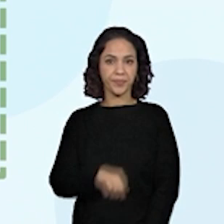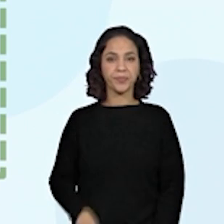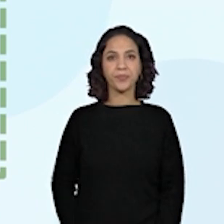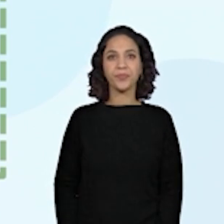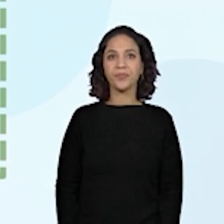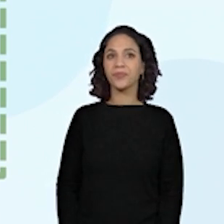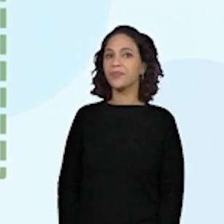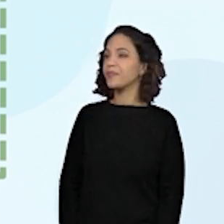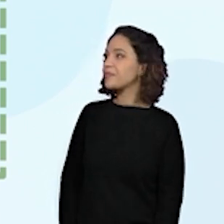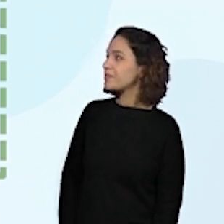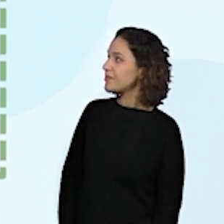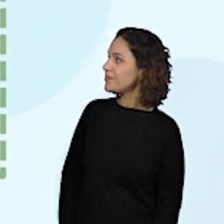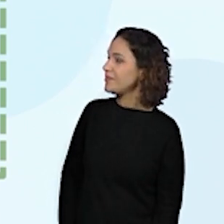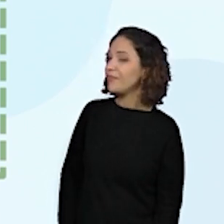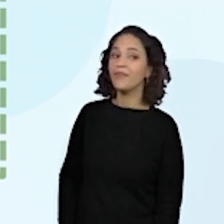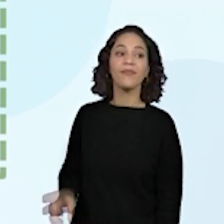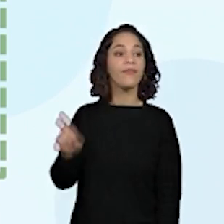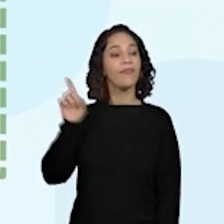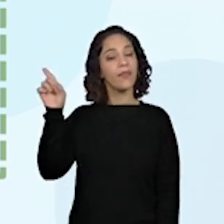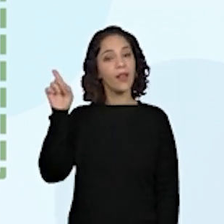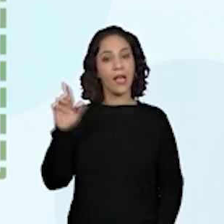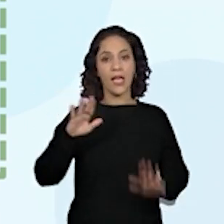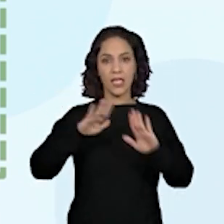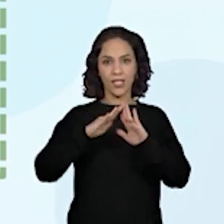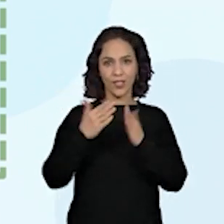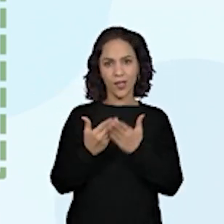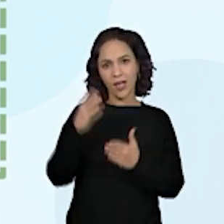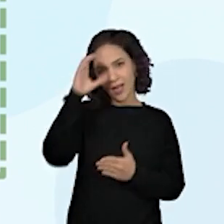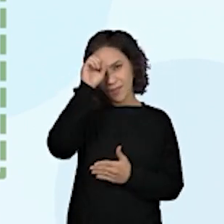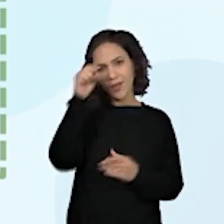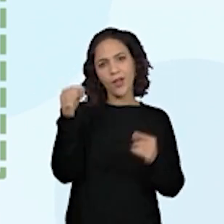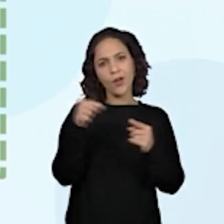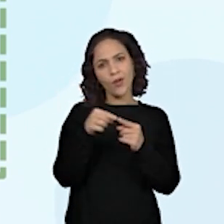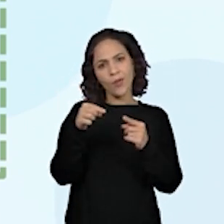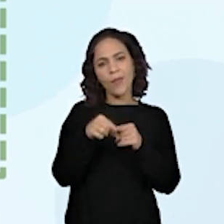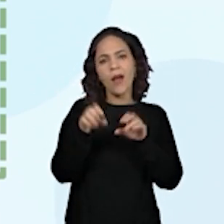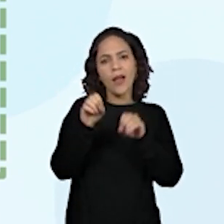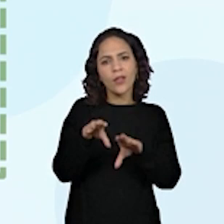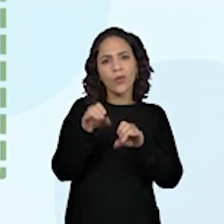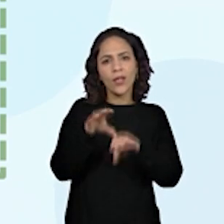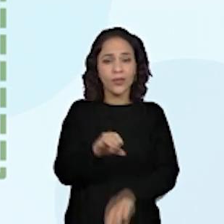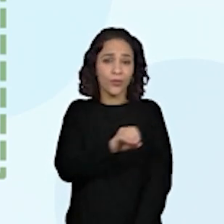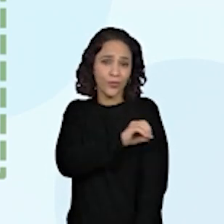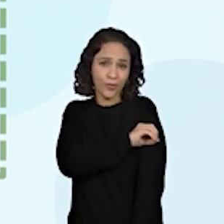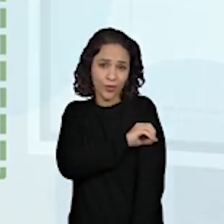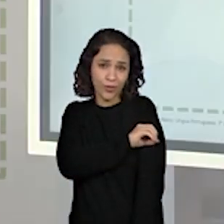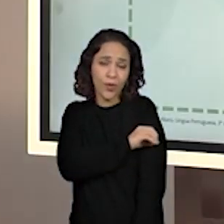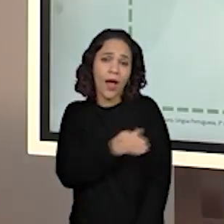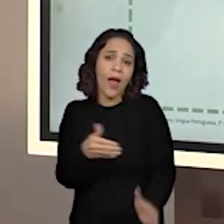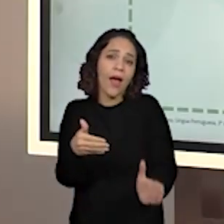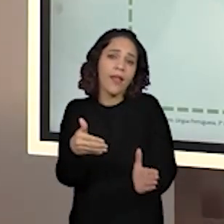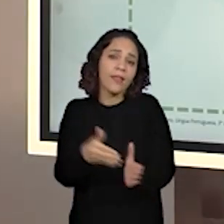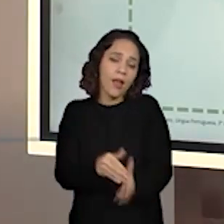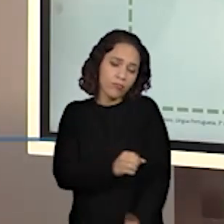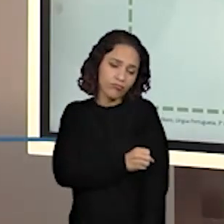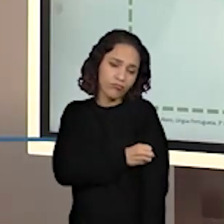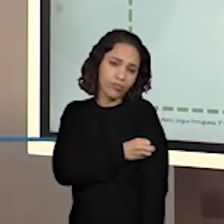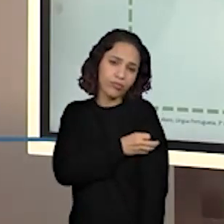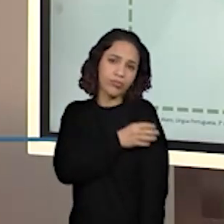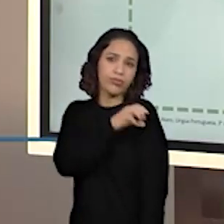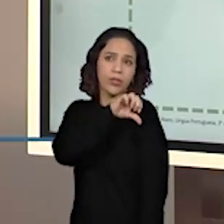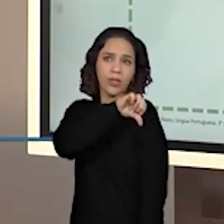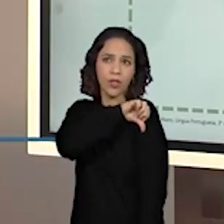do texto, que a escola a aprender atende da educação infantil ao ensino fundamental